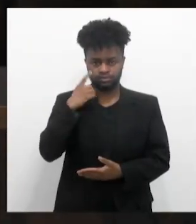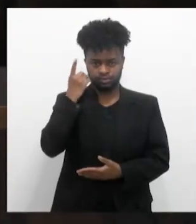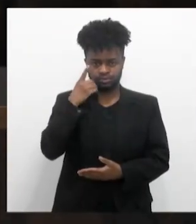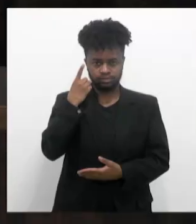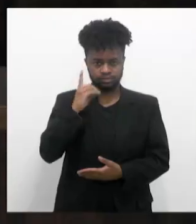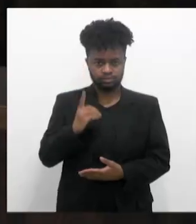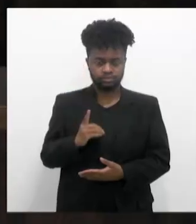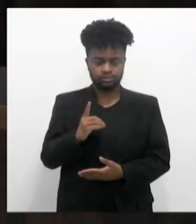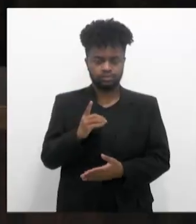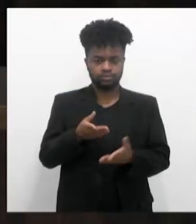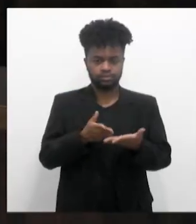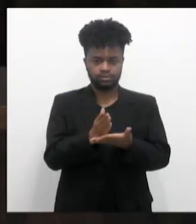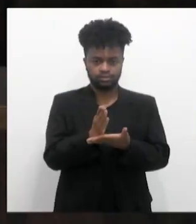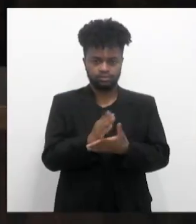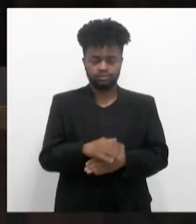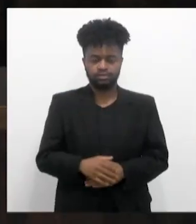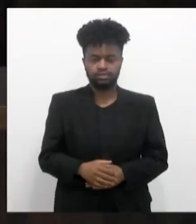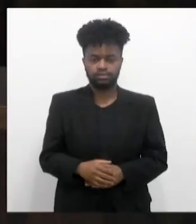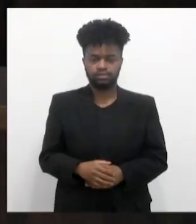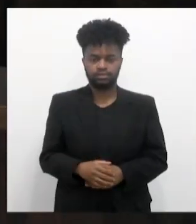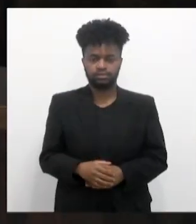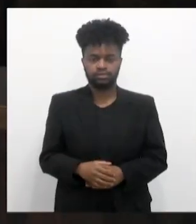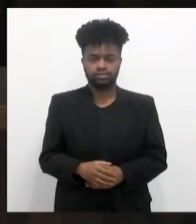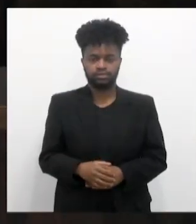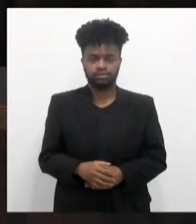Dani Balbi. Aprovado.